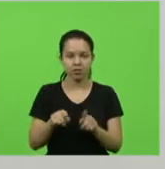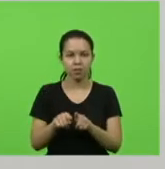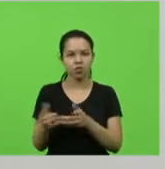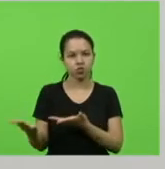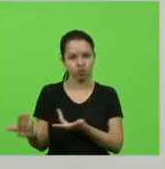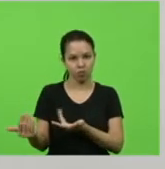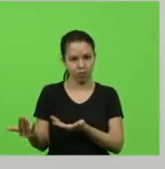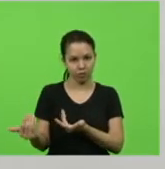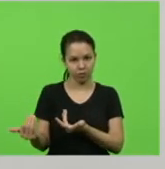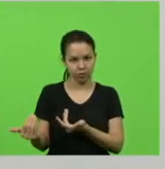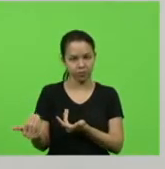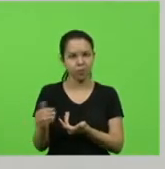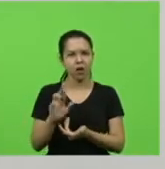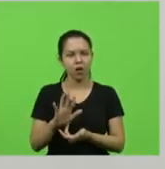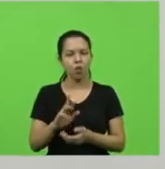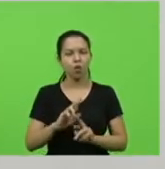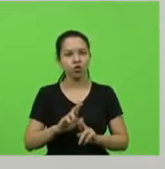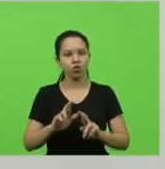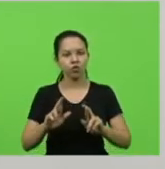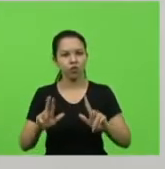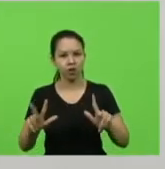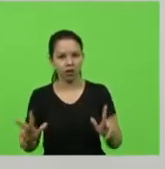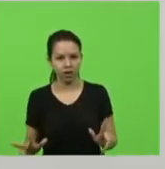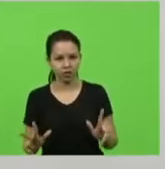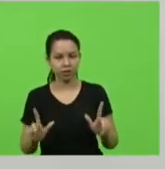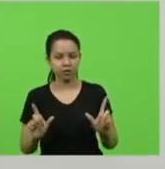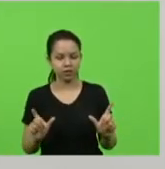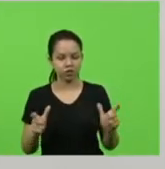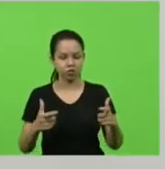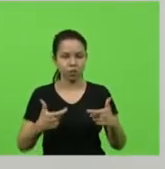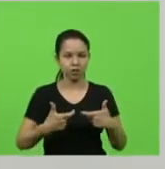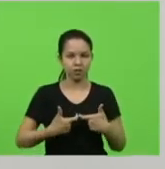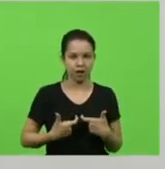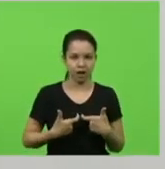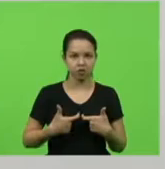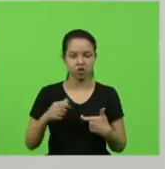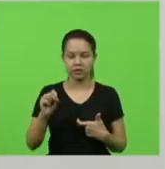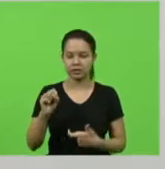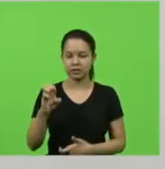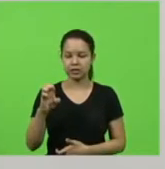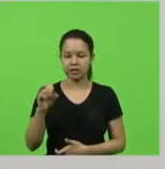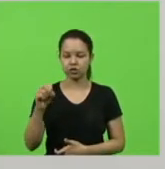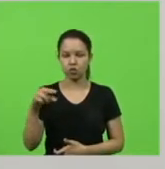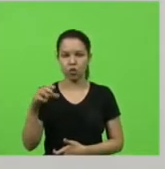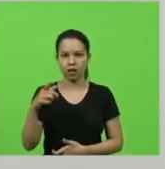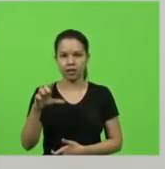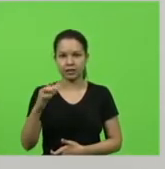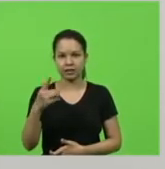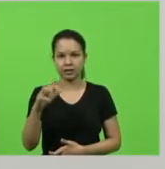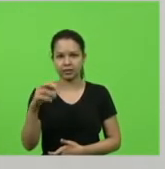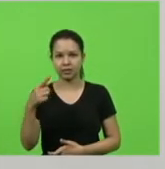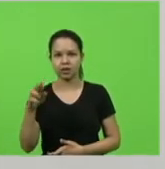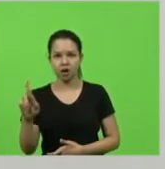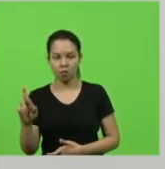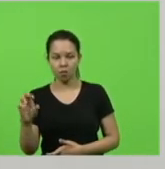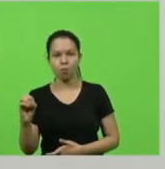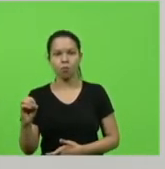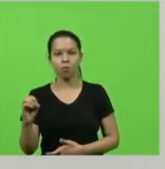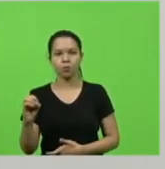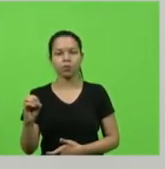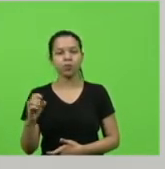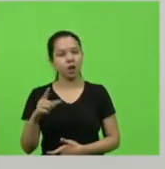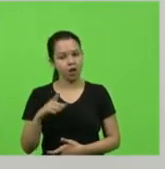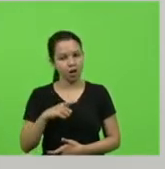Qual a diferença entre sexualização e sexualidade? As crianças têm direito à informação sobre educação sexual na idade correta, da